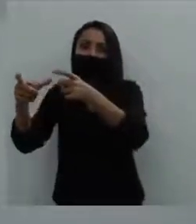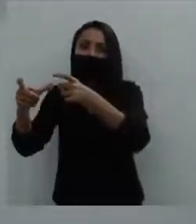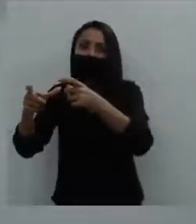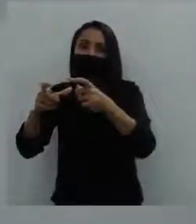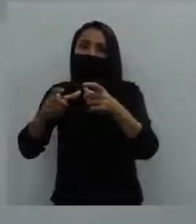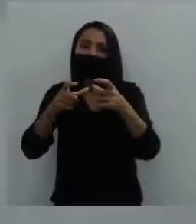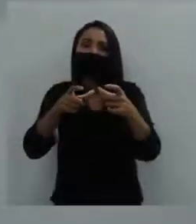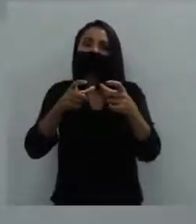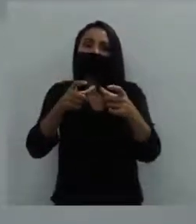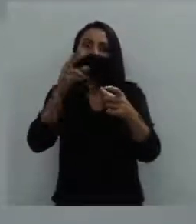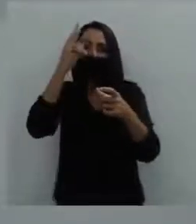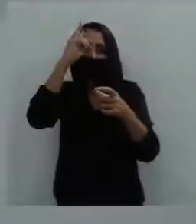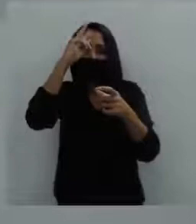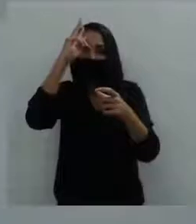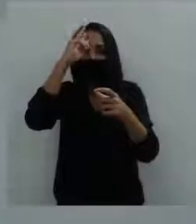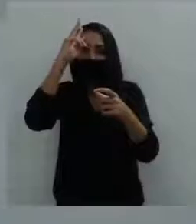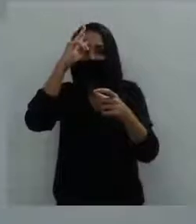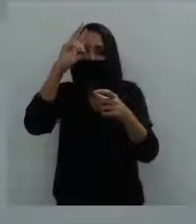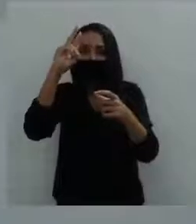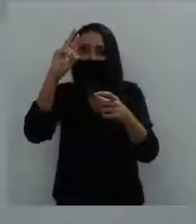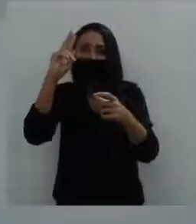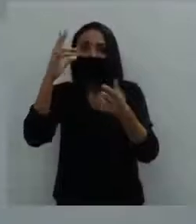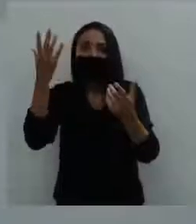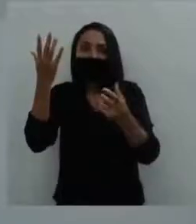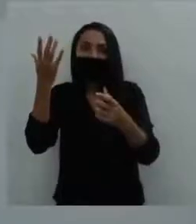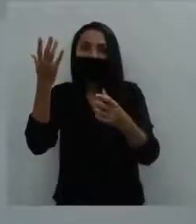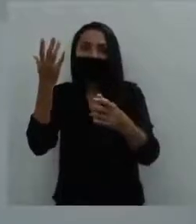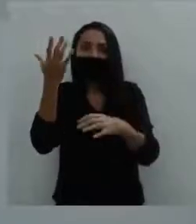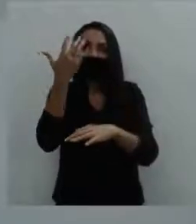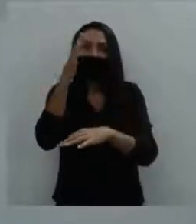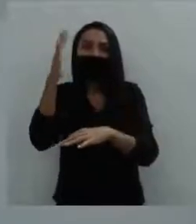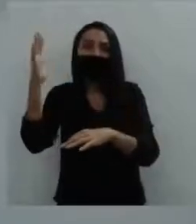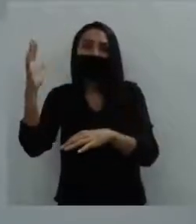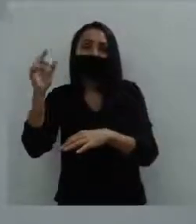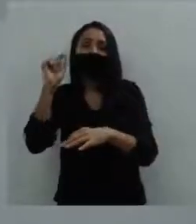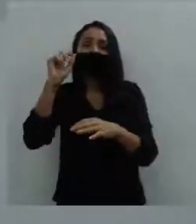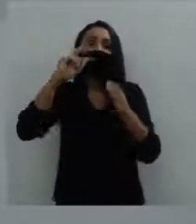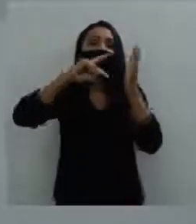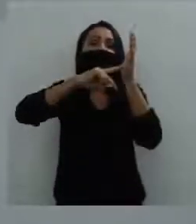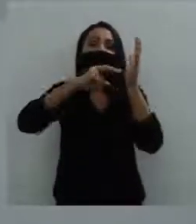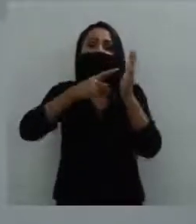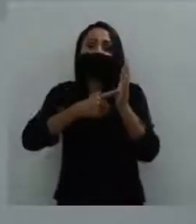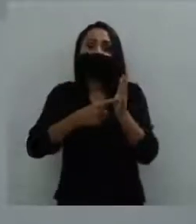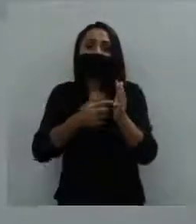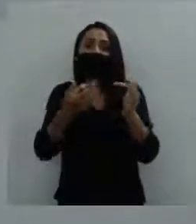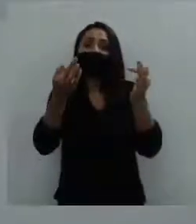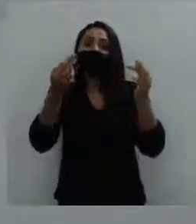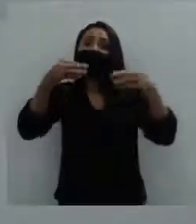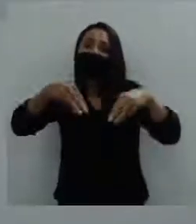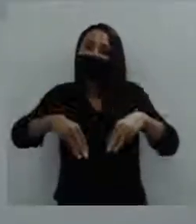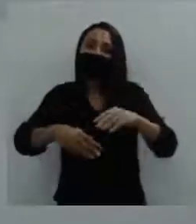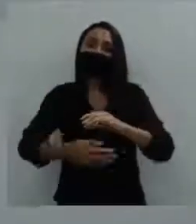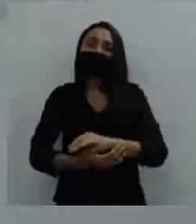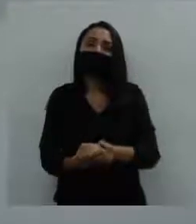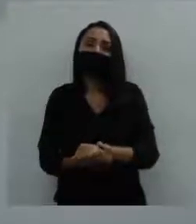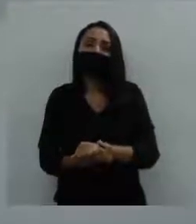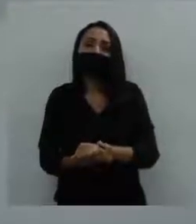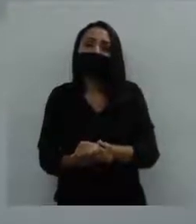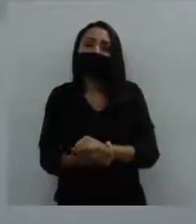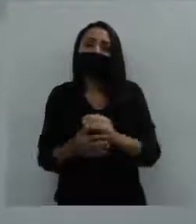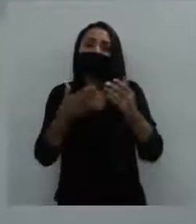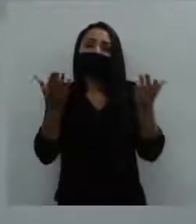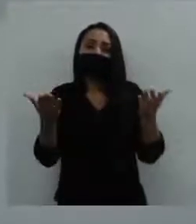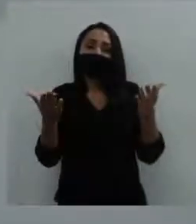o enredo, o clímax, o ponto auge da história e o desfecho. Então vocês, dentro